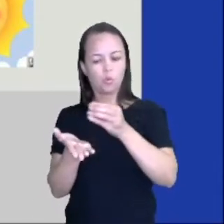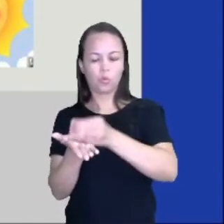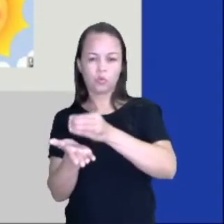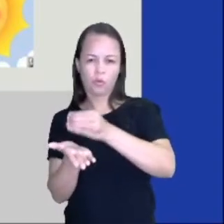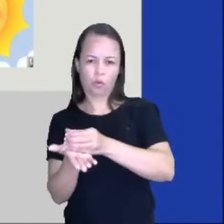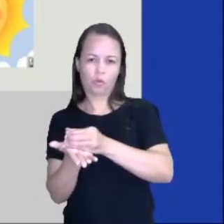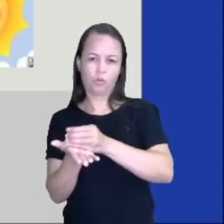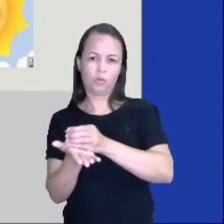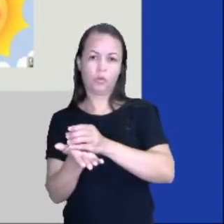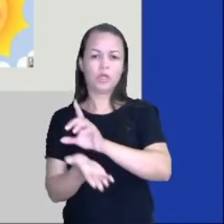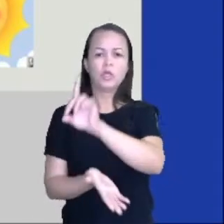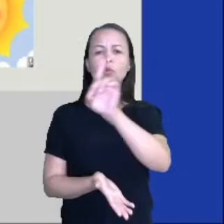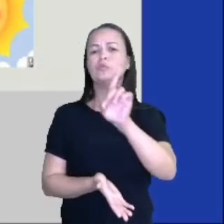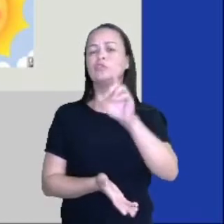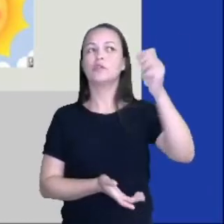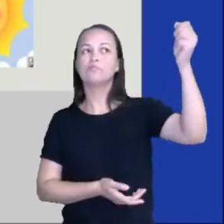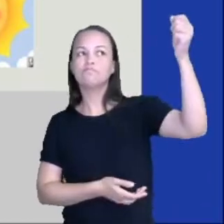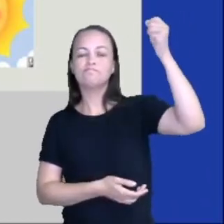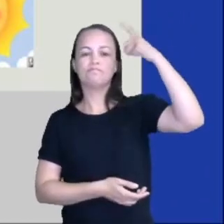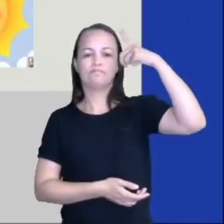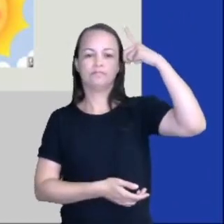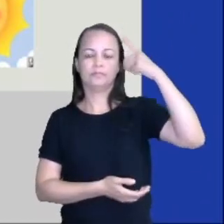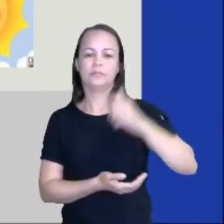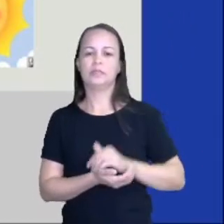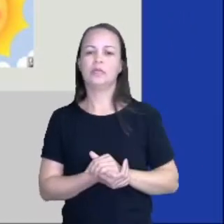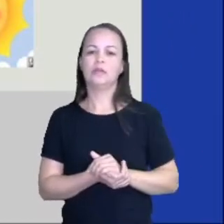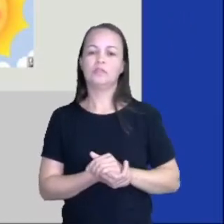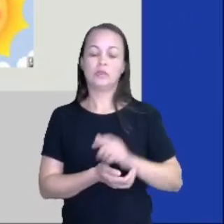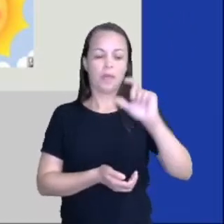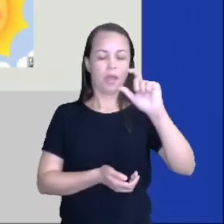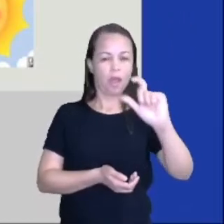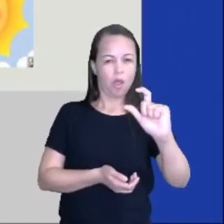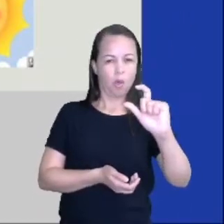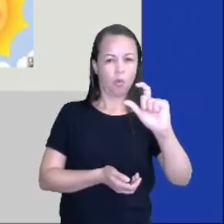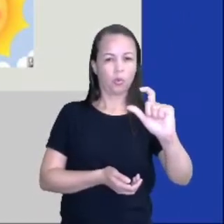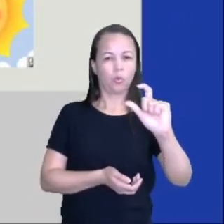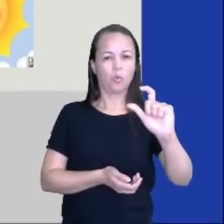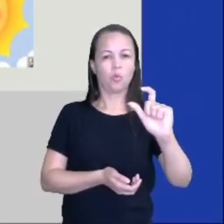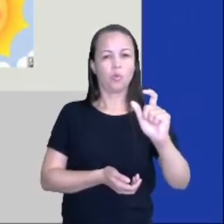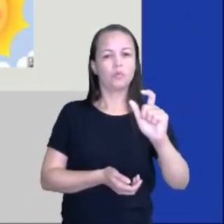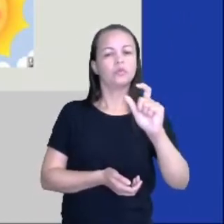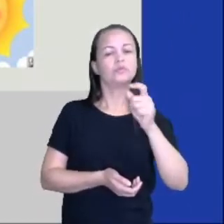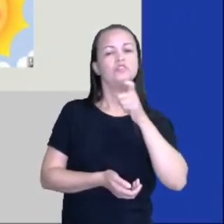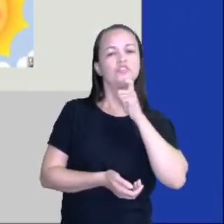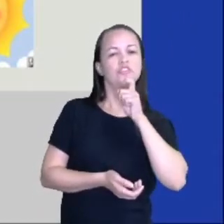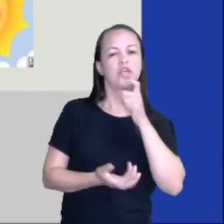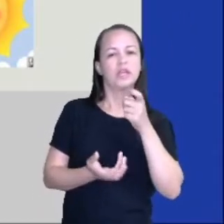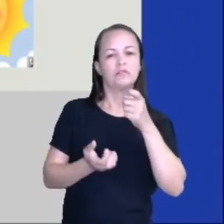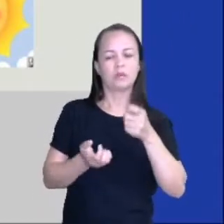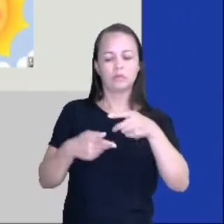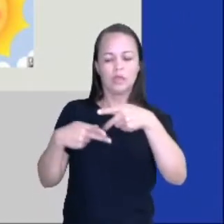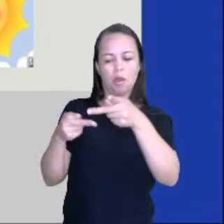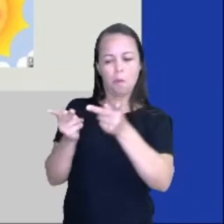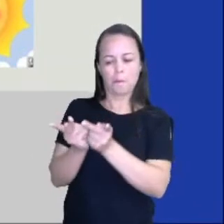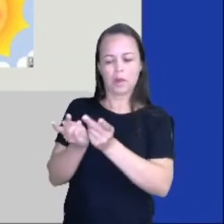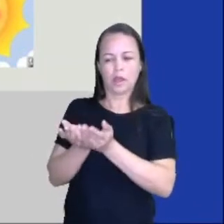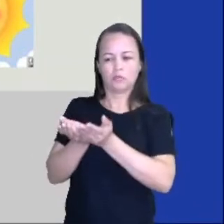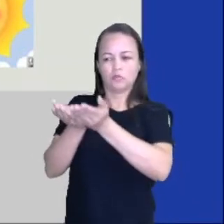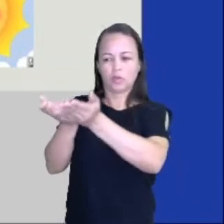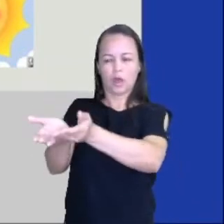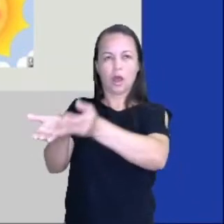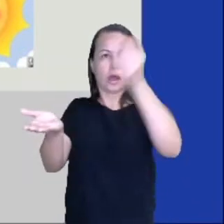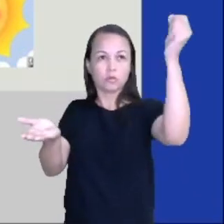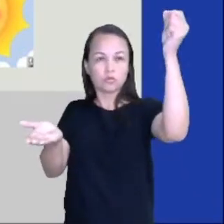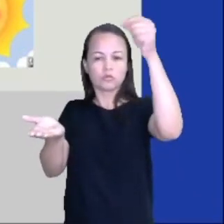um dia de sol. Você vai pegar esses cubos de gelo, vai colocar no prato e vai botar no lado de fora, onde bata